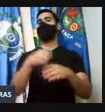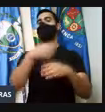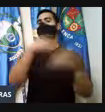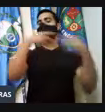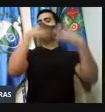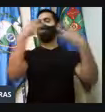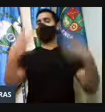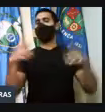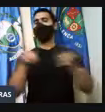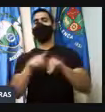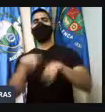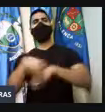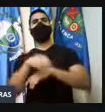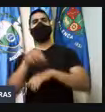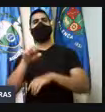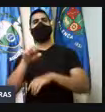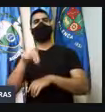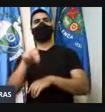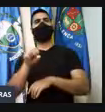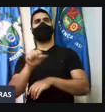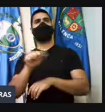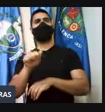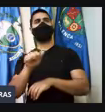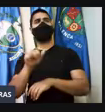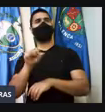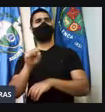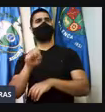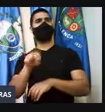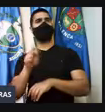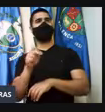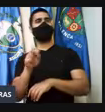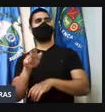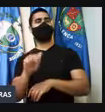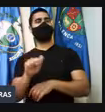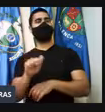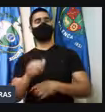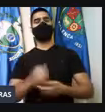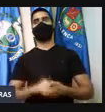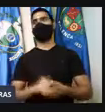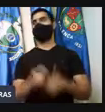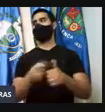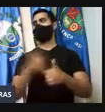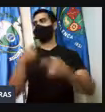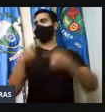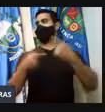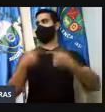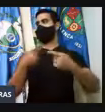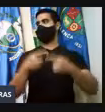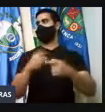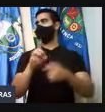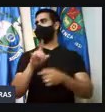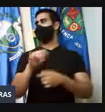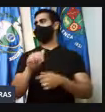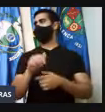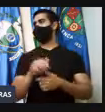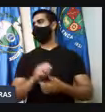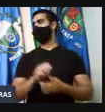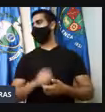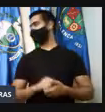travessa Nossa Senhora da Perpétuo Socorro e da outras providências. Primeira discussão para o dia